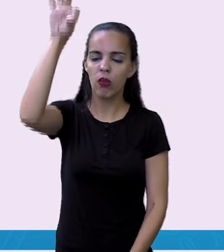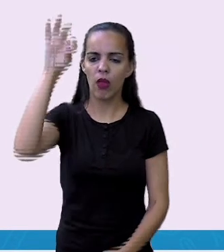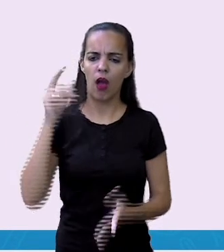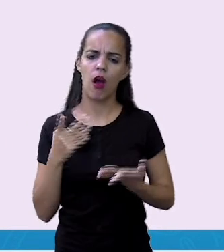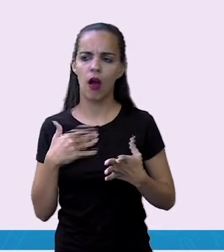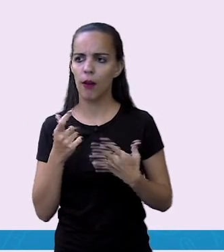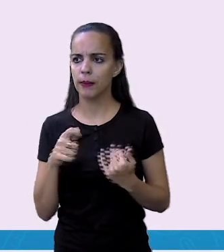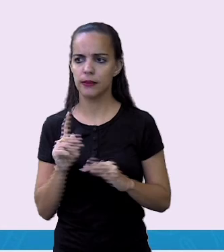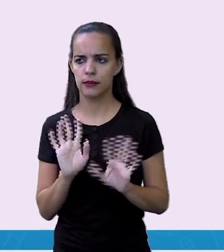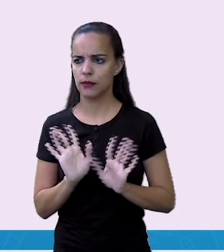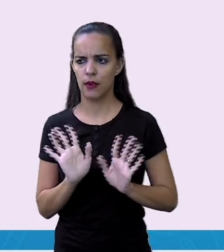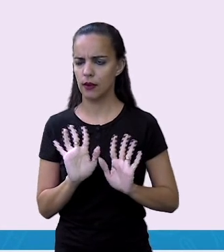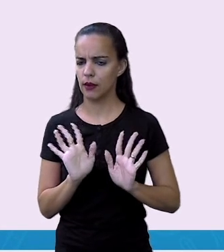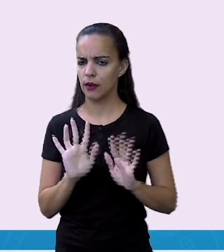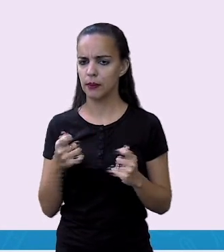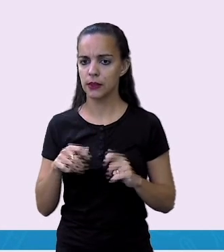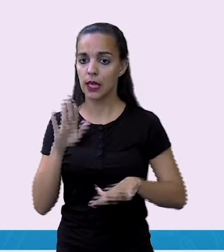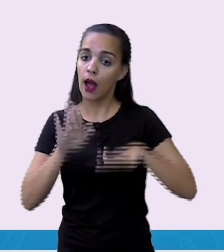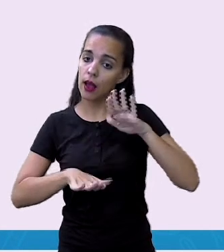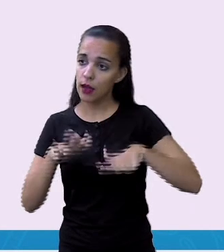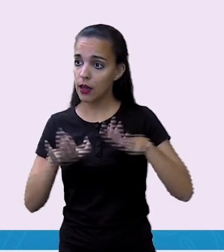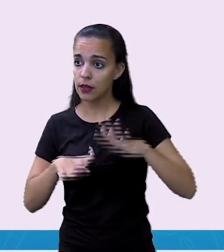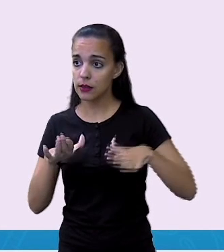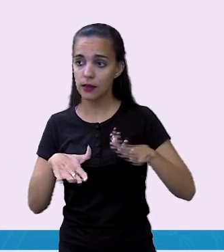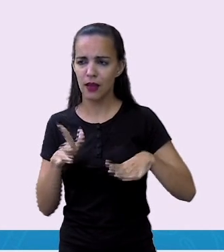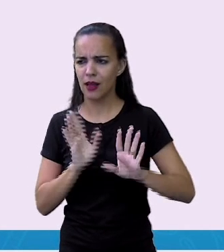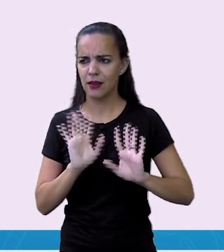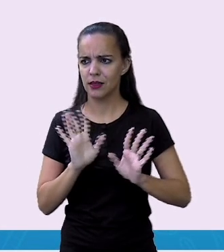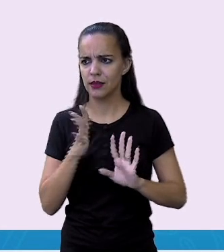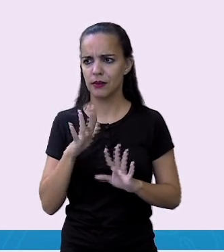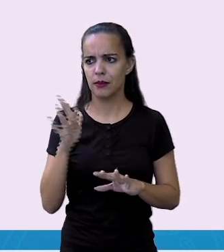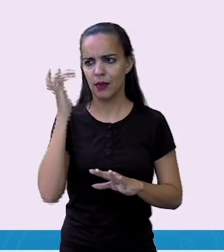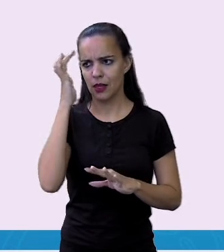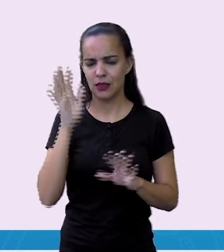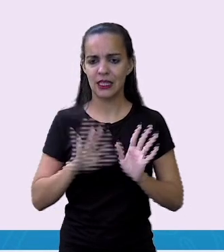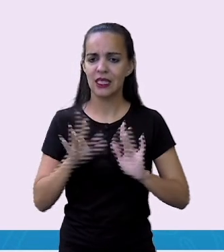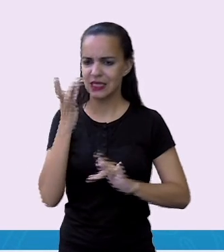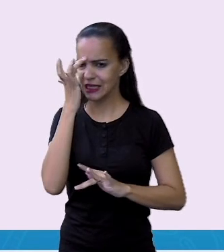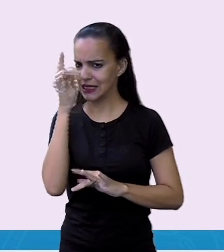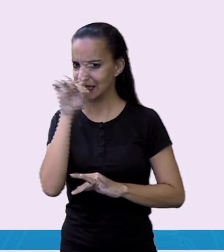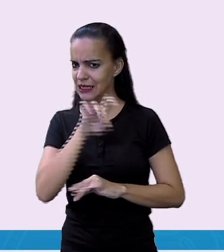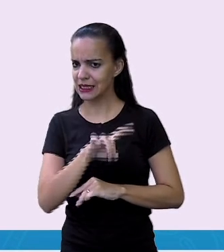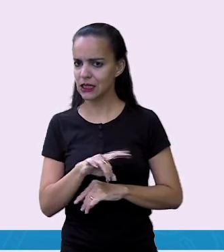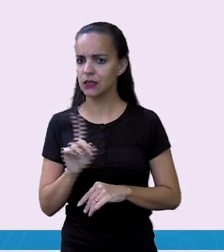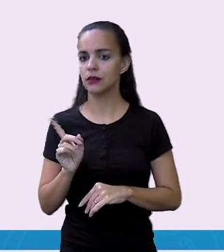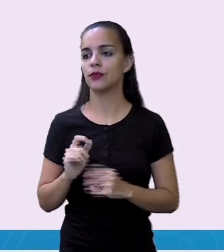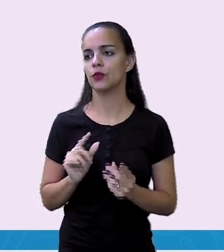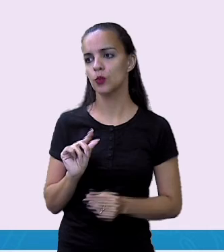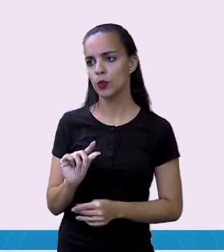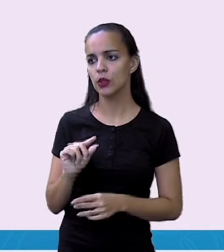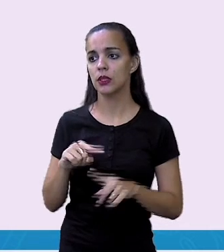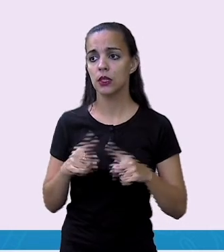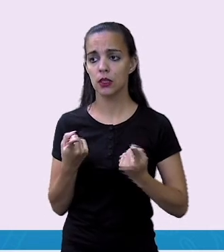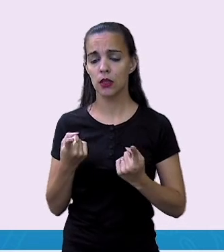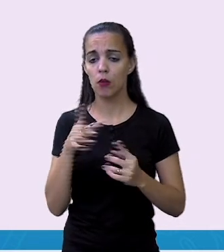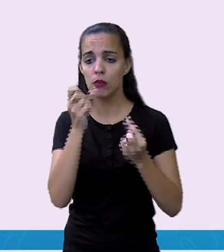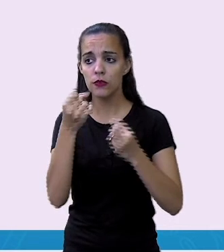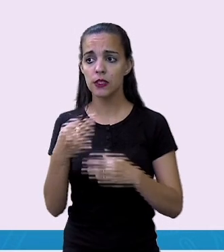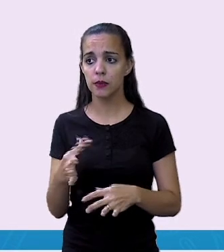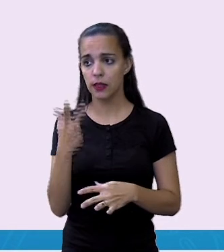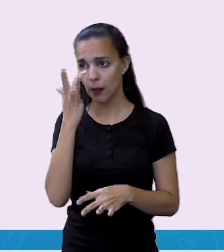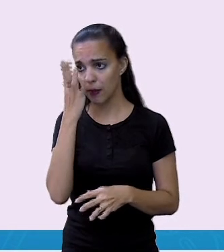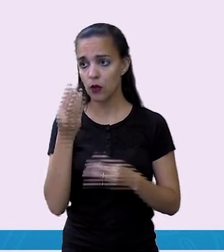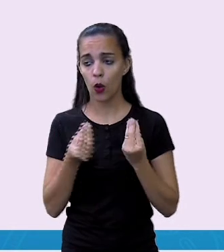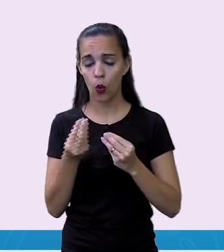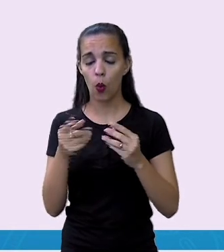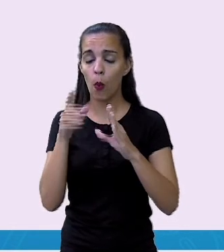para medir. Dependendo do que você quer medir, é muito complicado. Então, nós vamos usar a semelhança de triângulos.